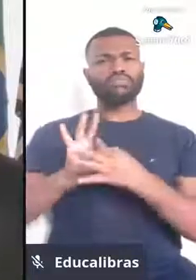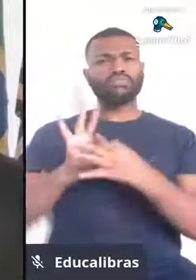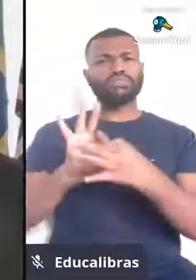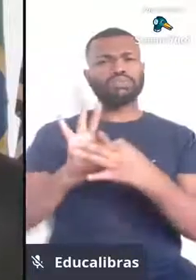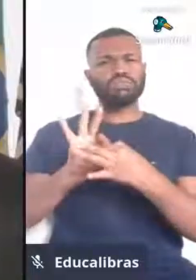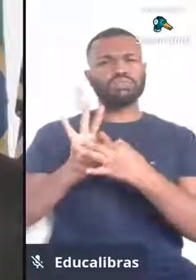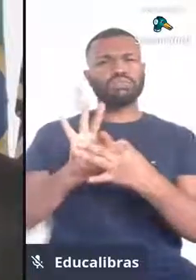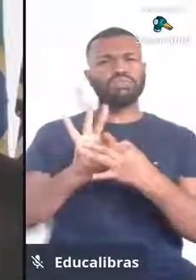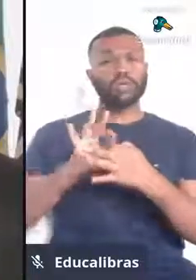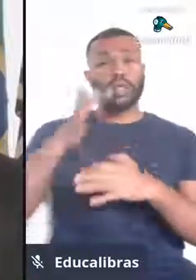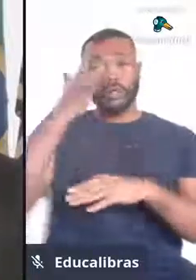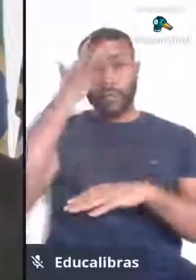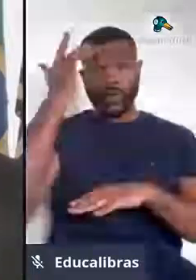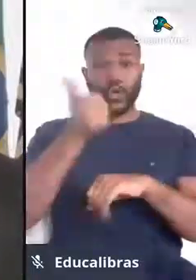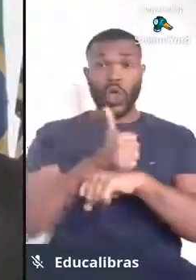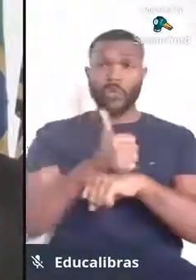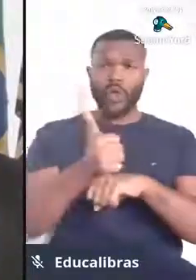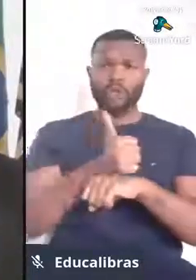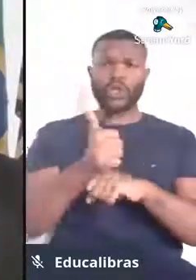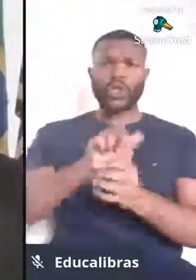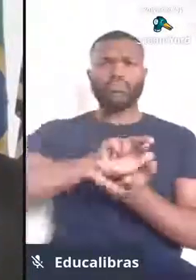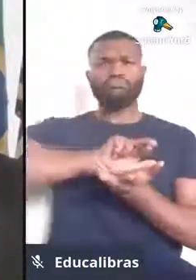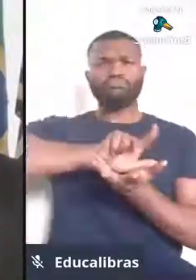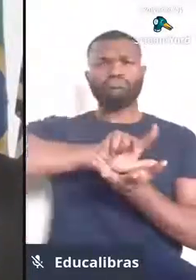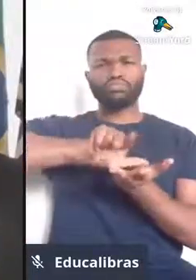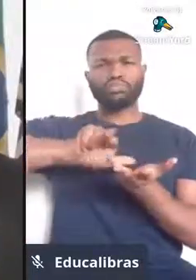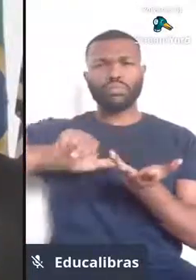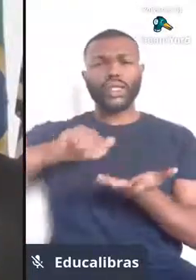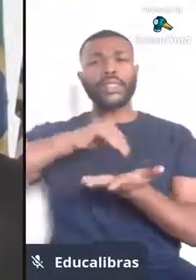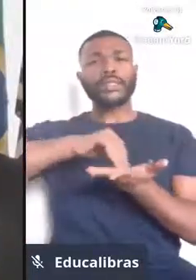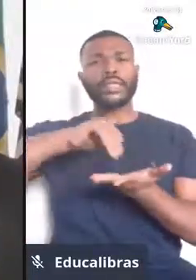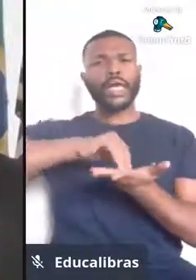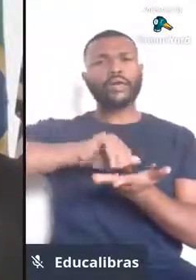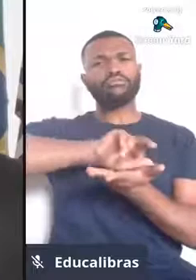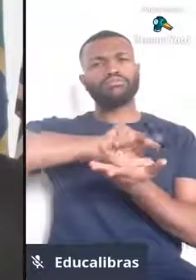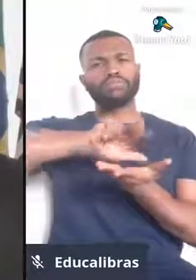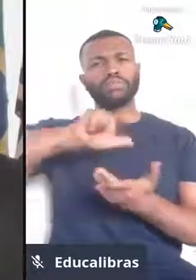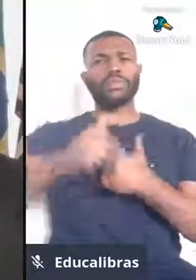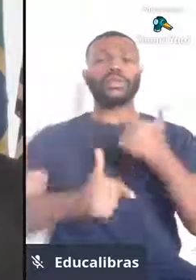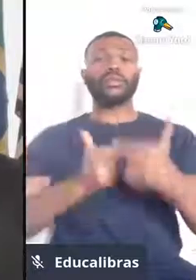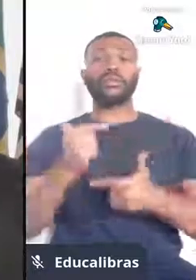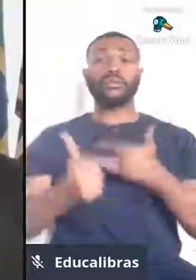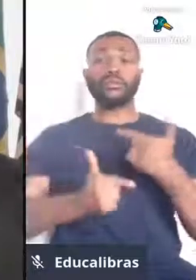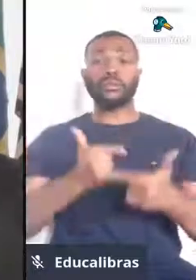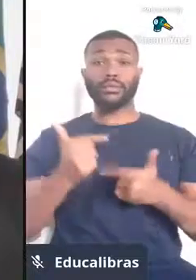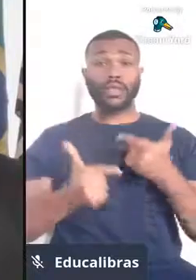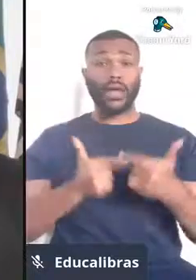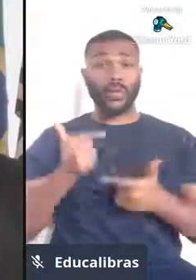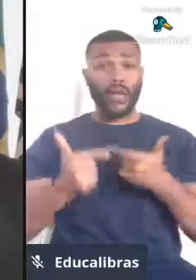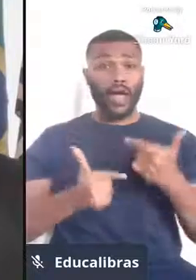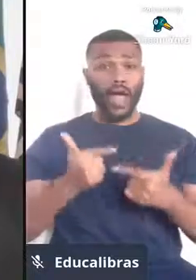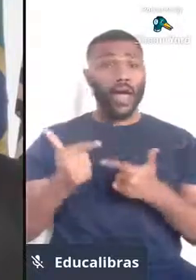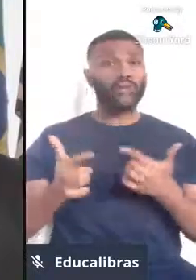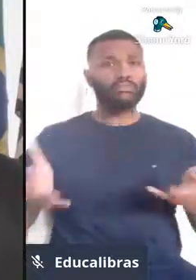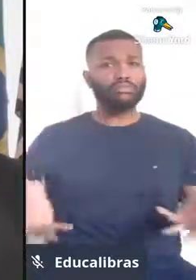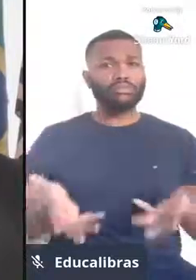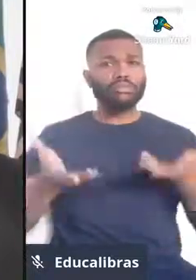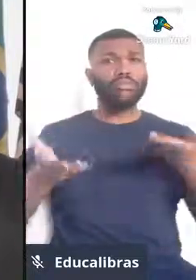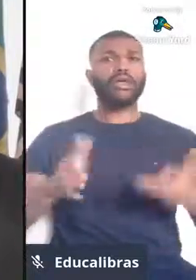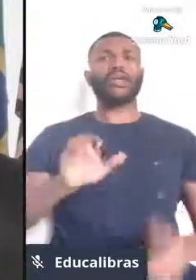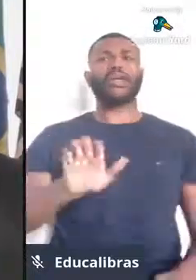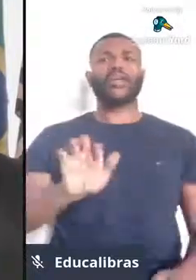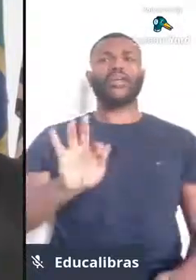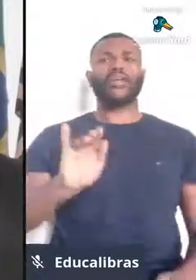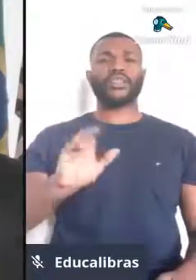multidisciplinar, multissecretarial for o trabalho, mais fluida e mais eficiente é a gestão. Esse é